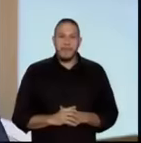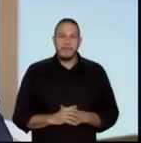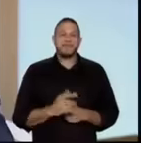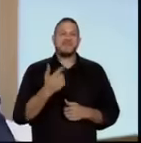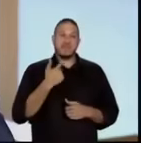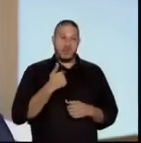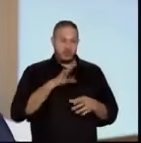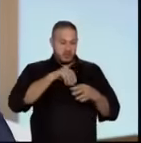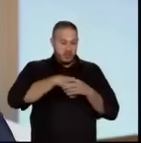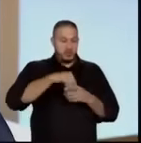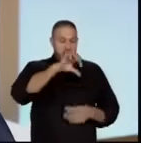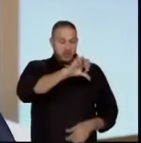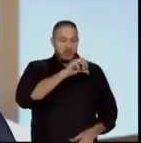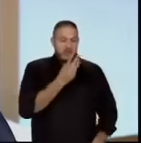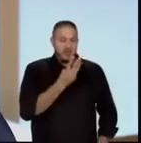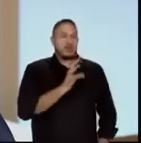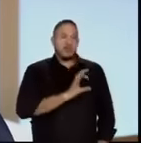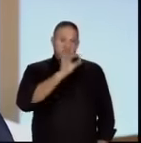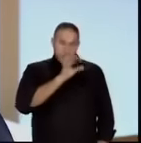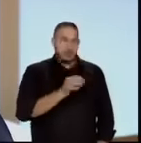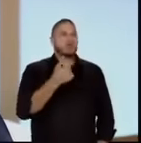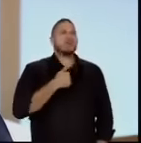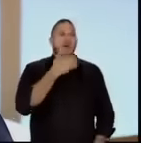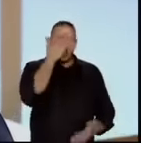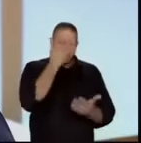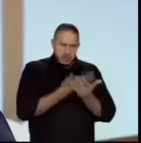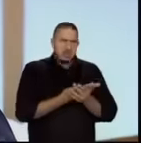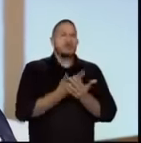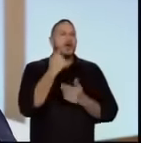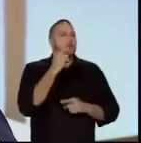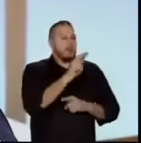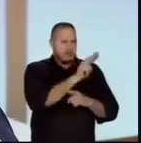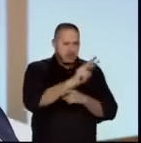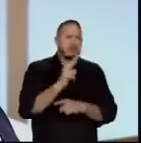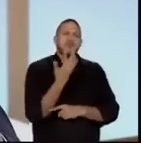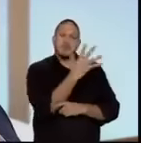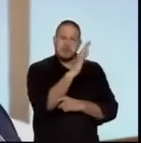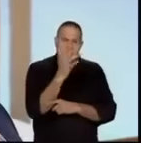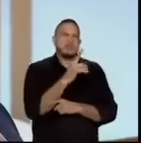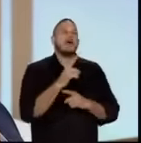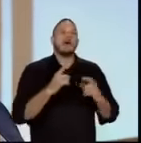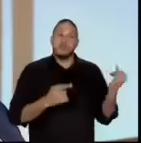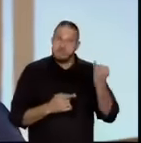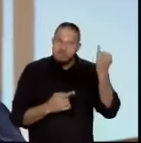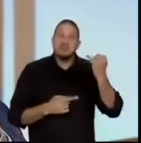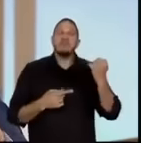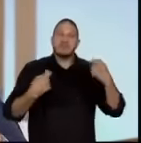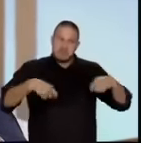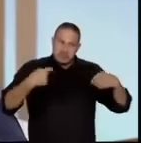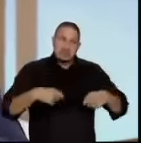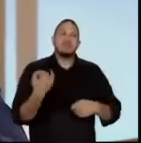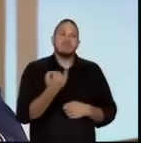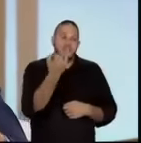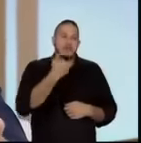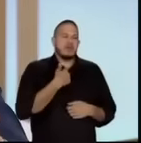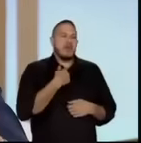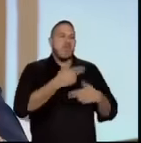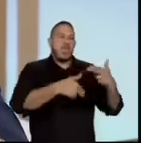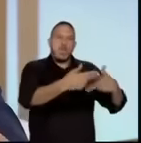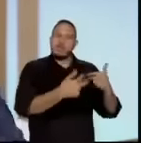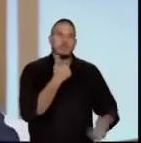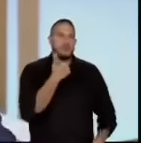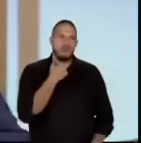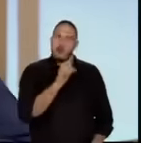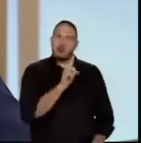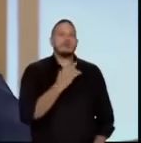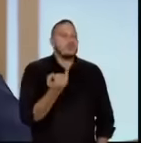entre os 93% que acreditam que a questão da preservação é fundamental, é necessária, é impostergável, é extremamente